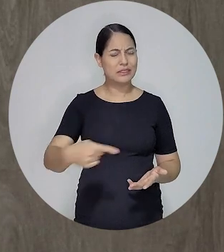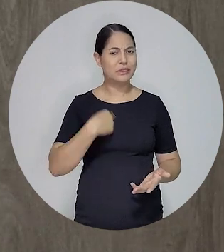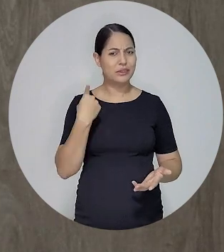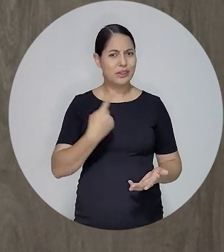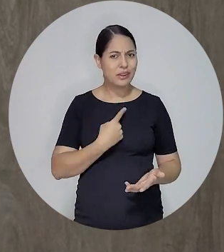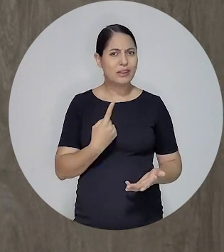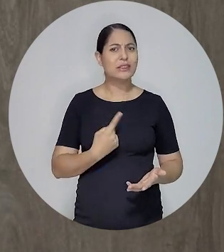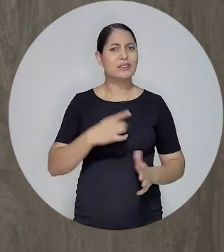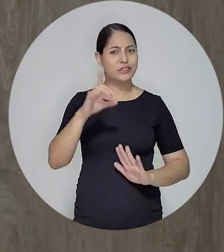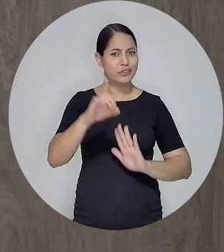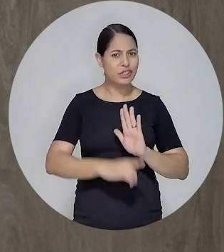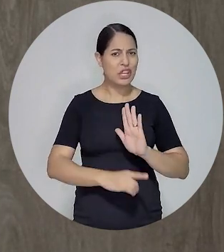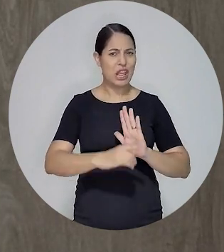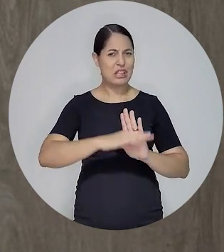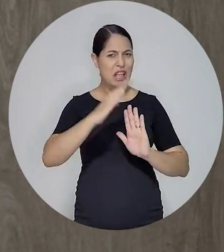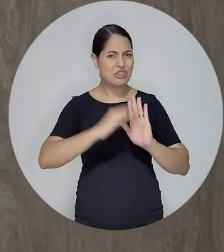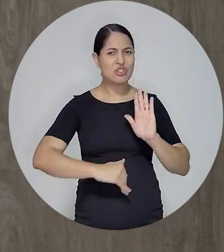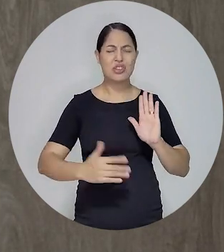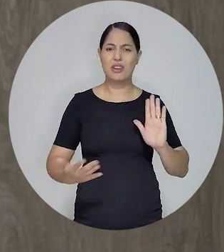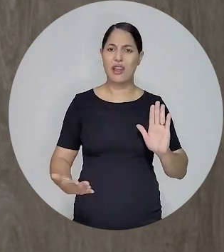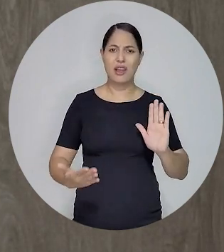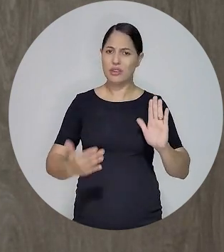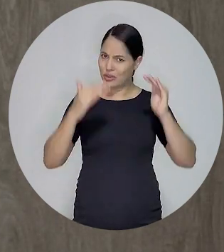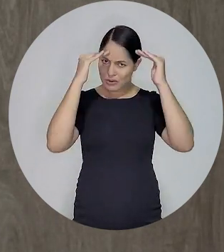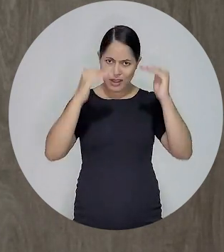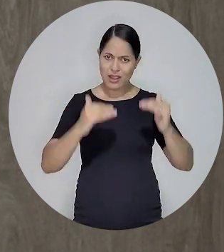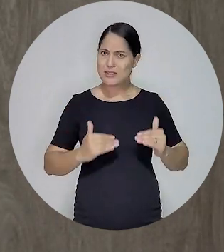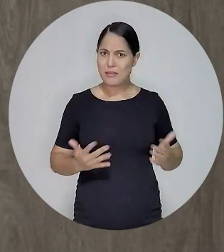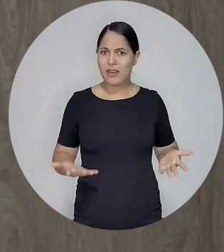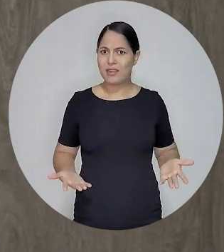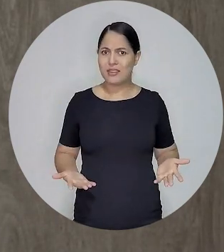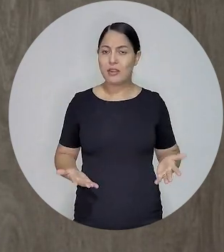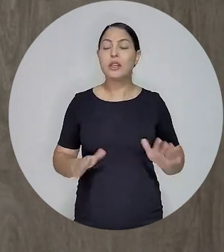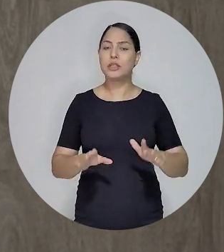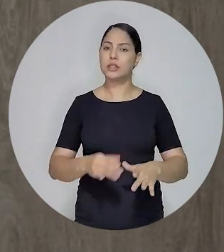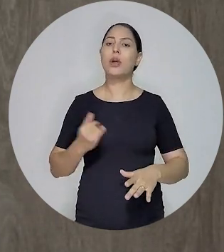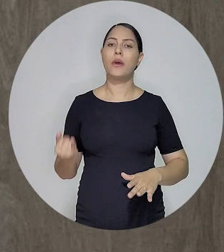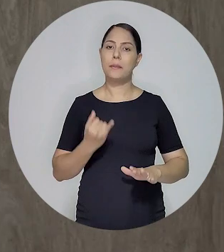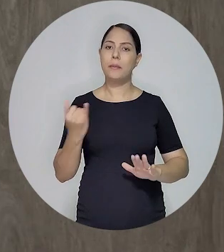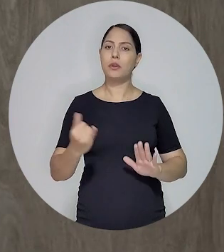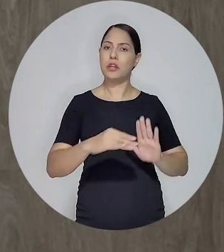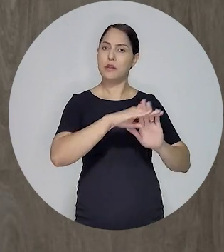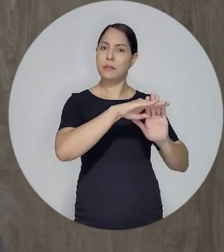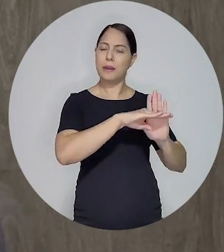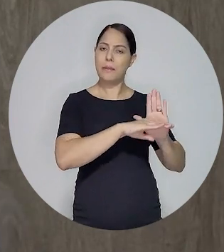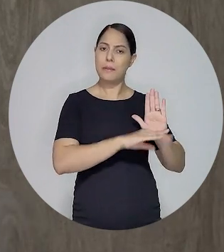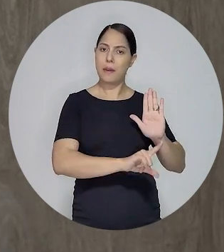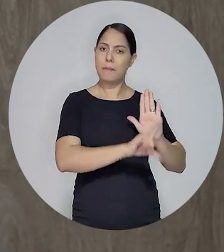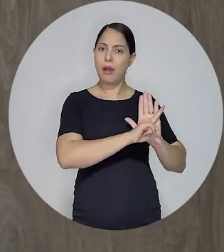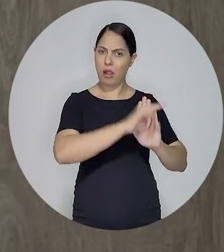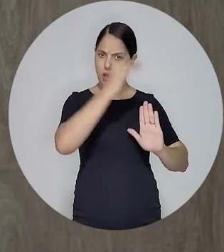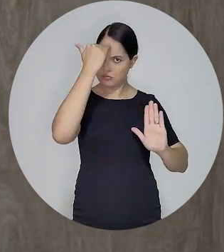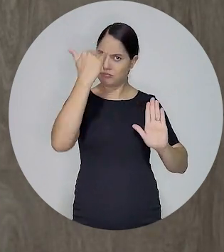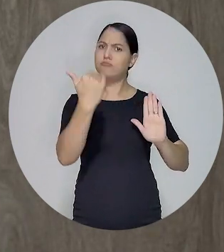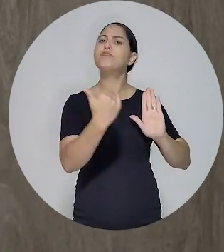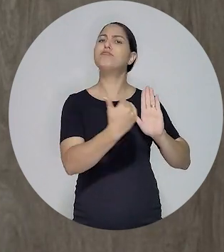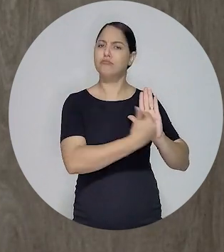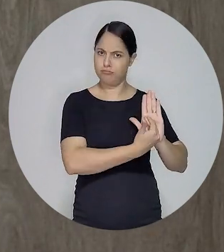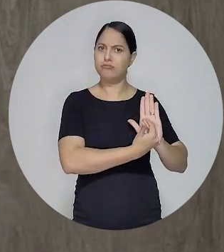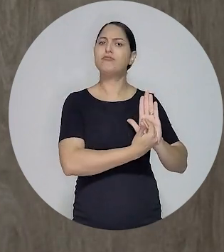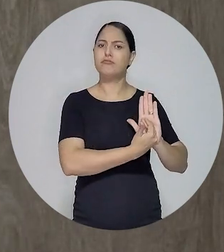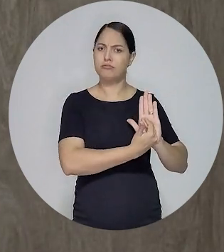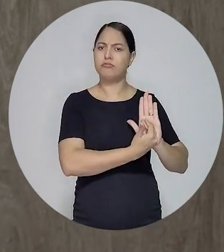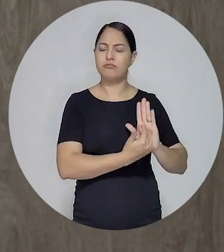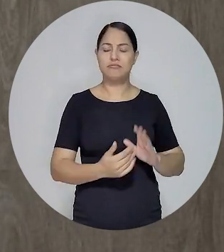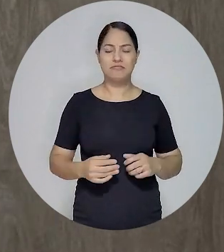vezes, nós temos as prerrogativas desrespeitadas e é muito importante que a prerrogativa, como